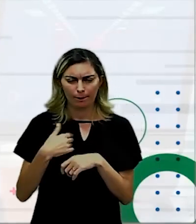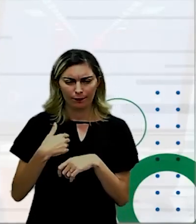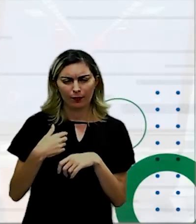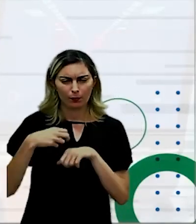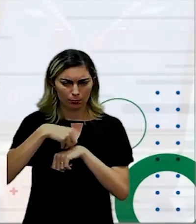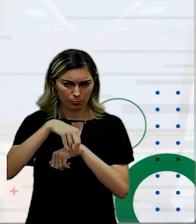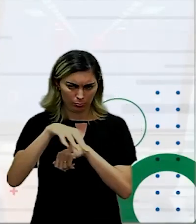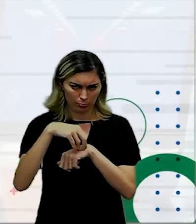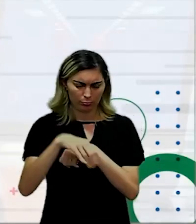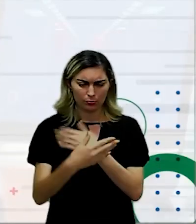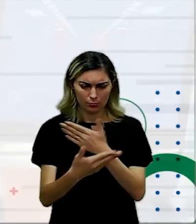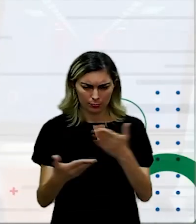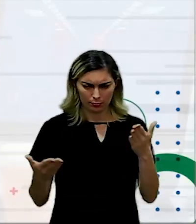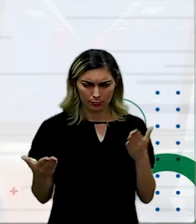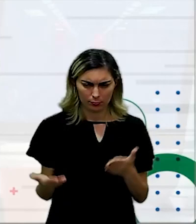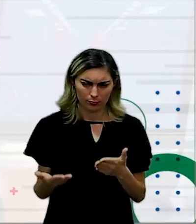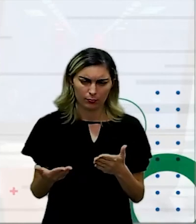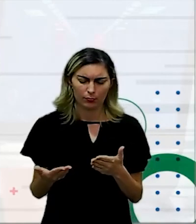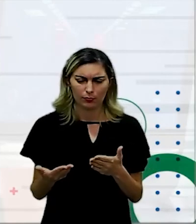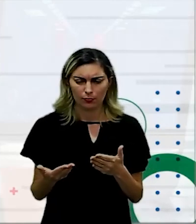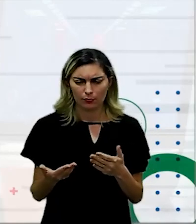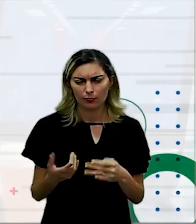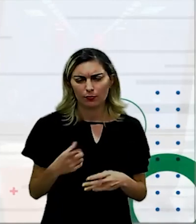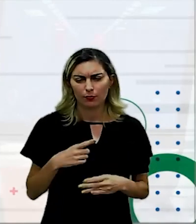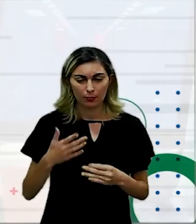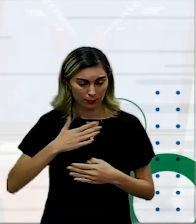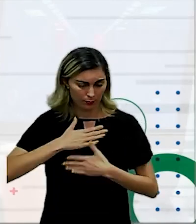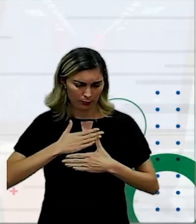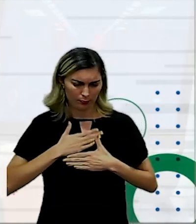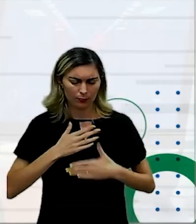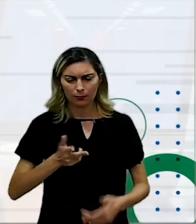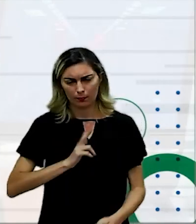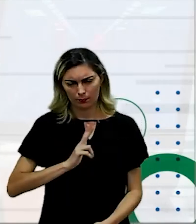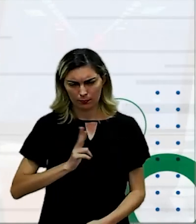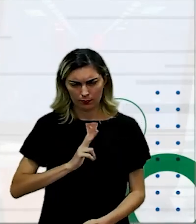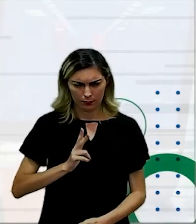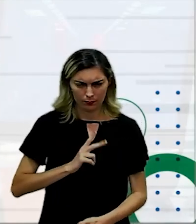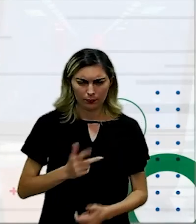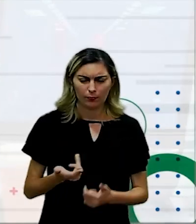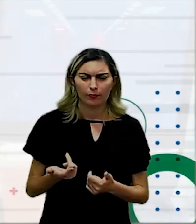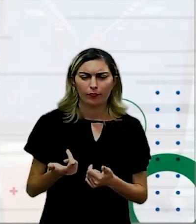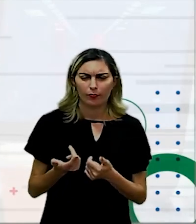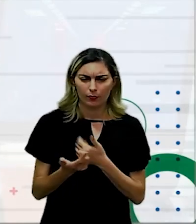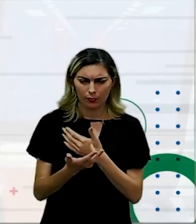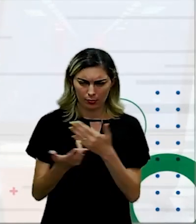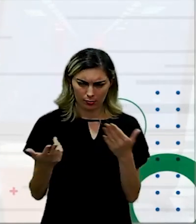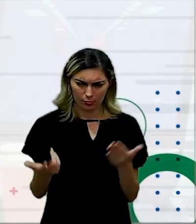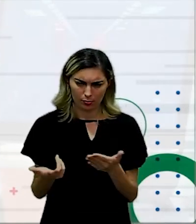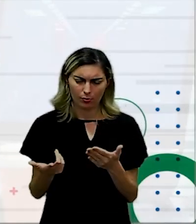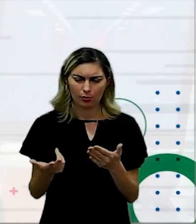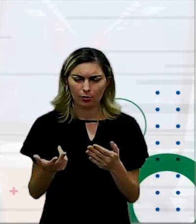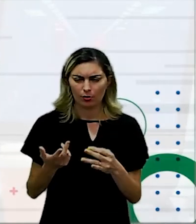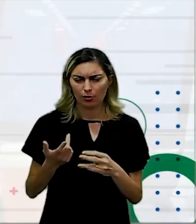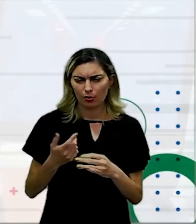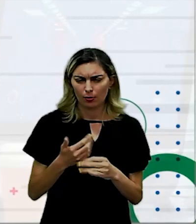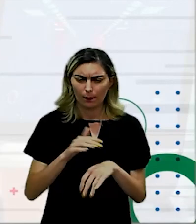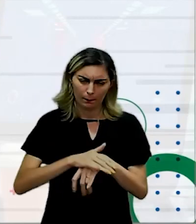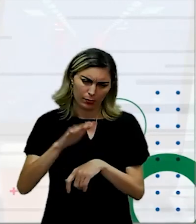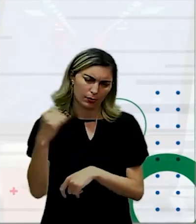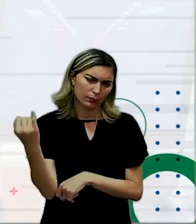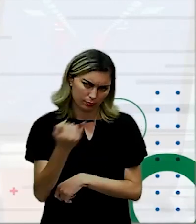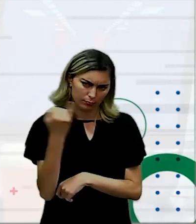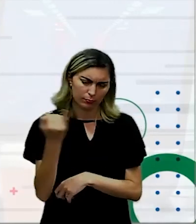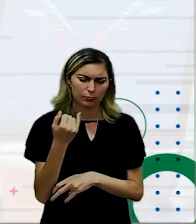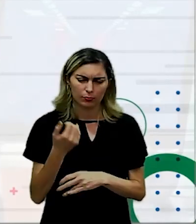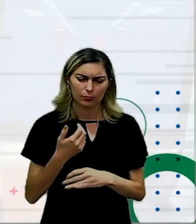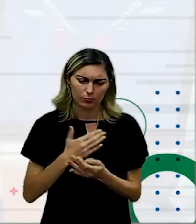enfatizar essa parte do de média. Para mim, particularmente, o protótipo de média fidelidade ele é o mais importante. Porque pensa